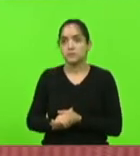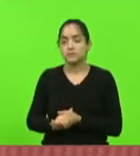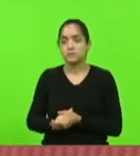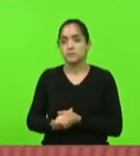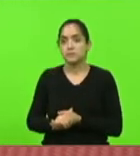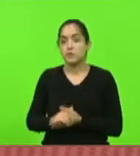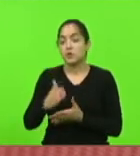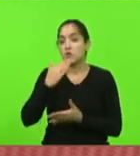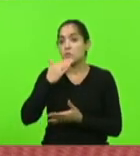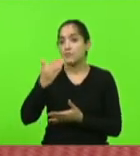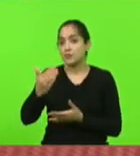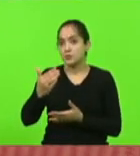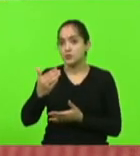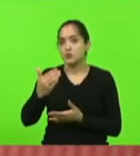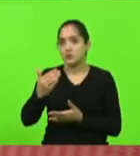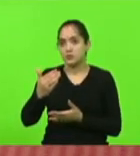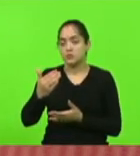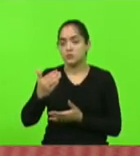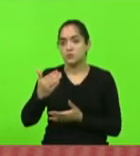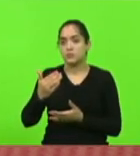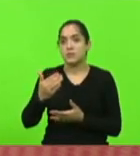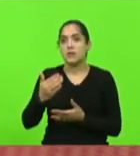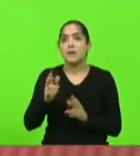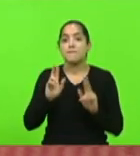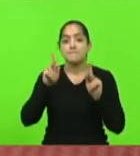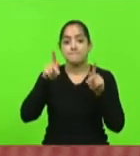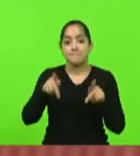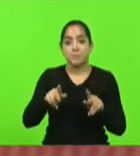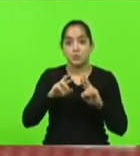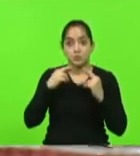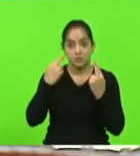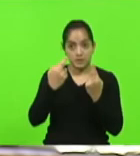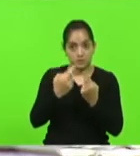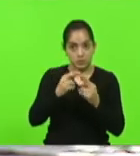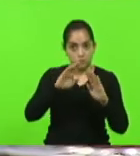um pedido de Pouso Redondo, que uma grande escola,